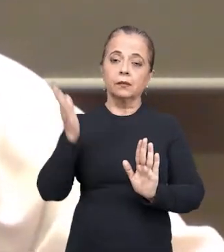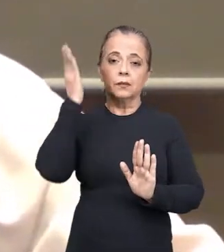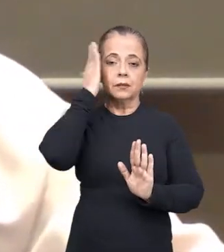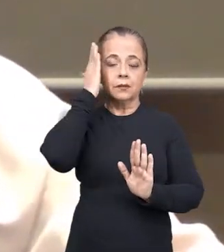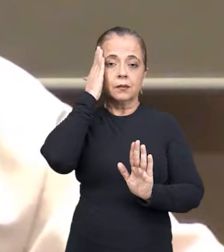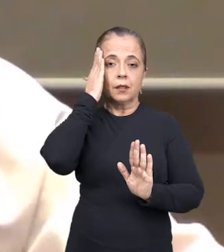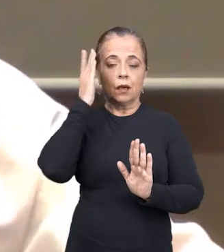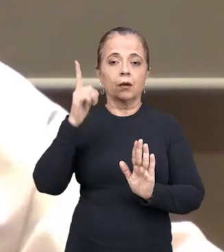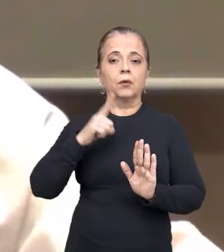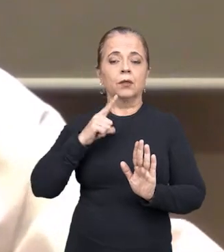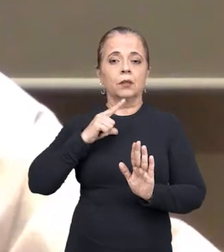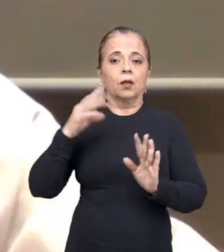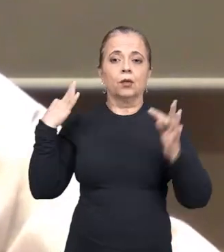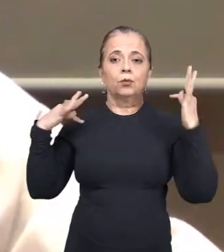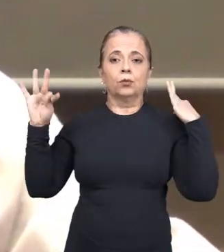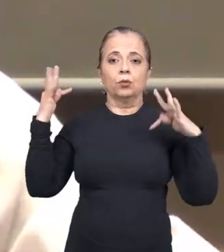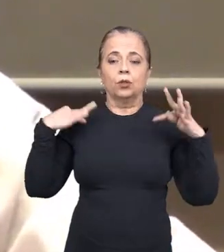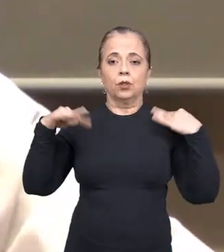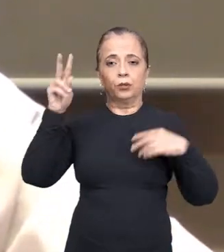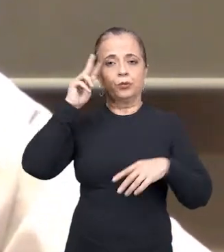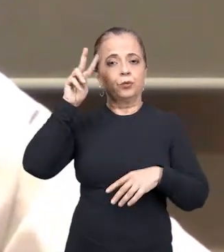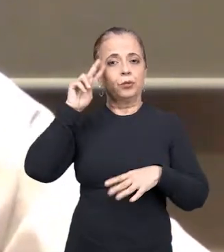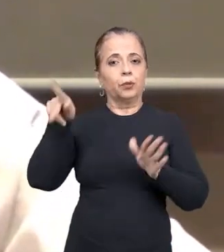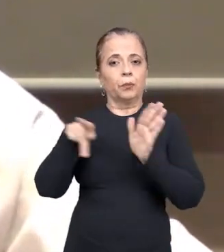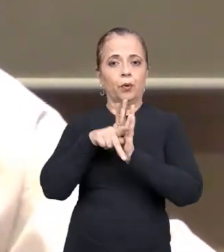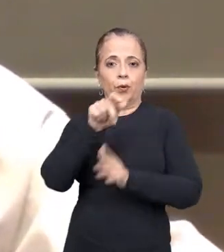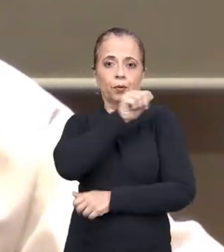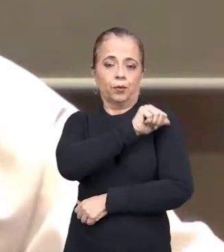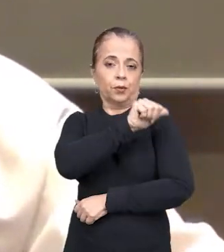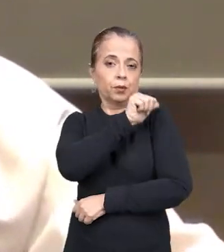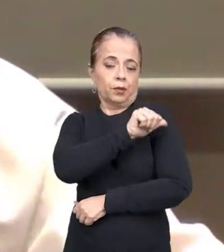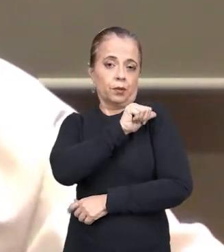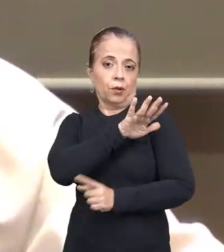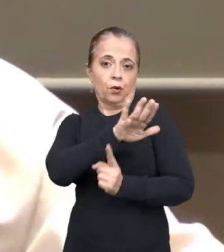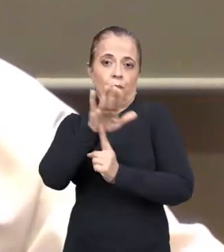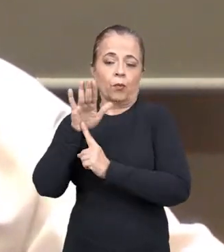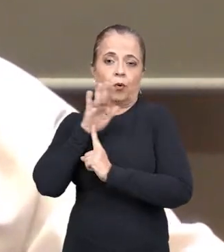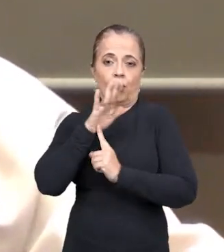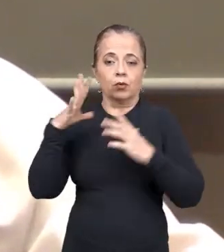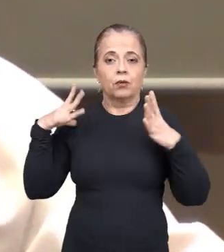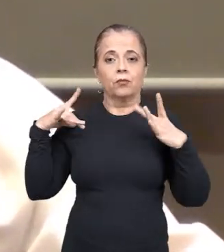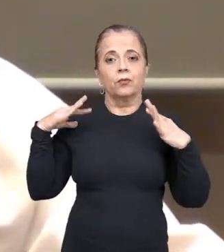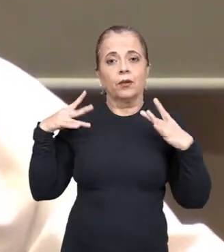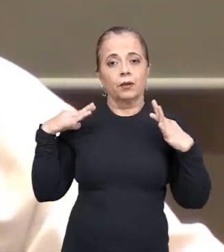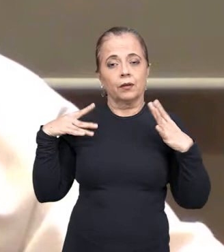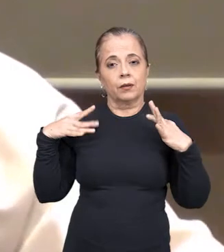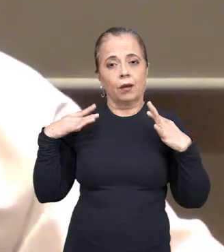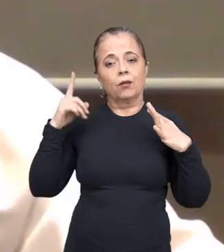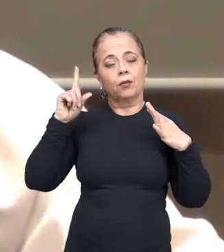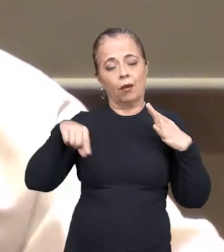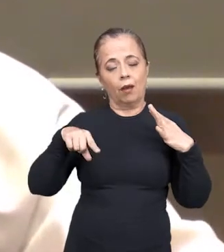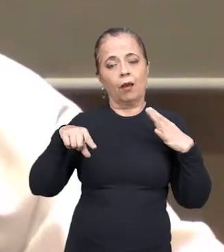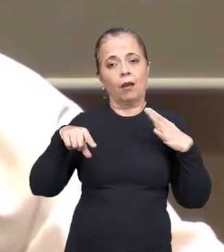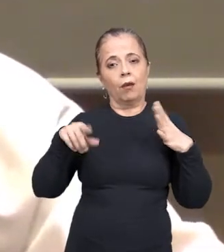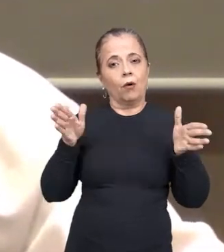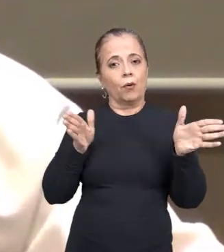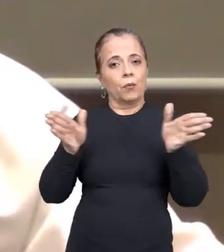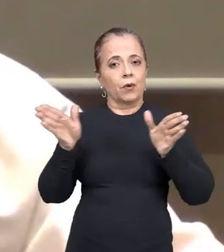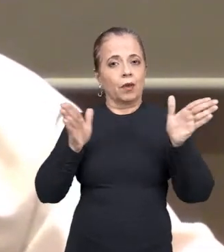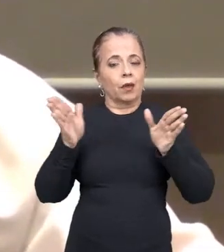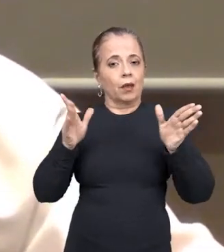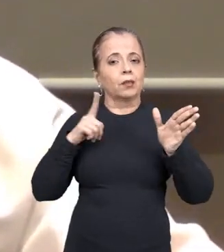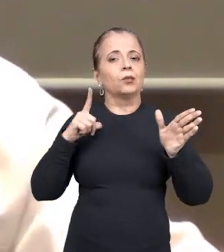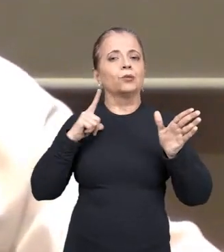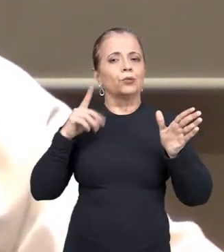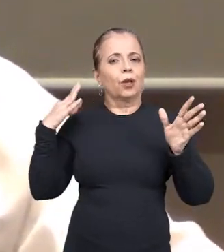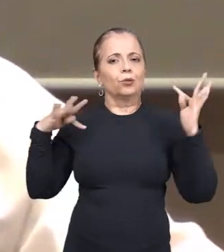é sabido que o fluxo turístico histórico no estado do Rio de Janeiro indica que o feriado é um período em que